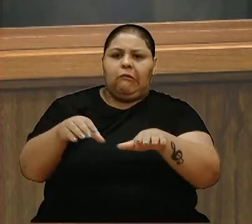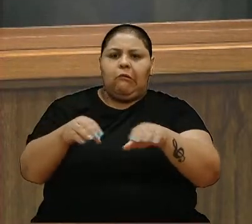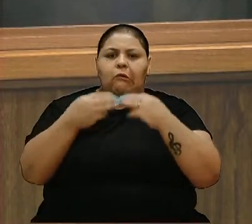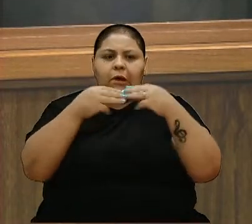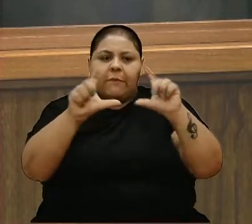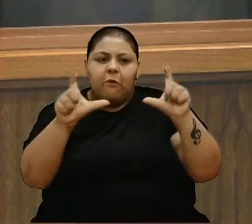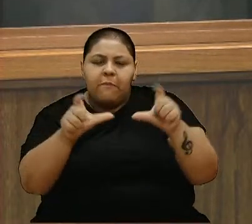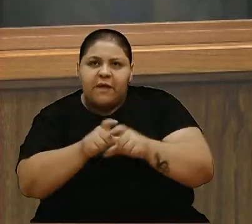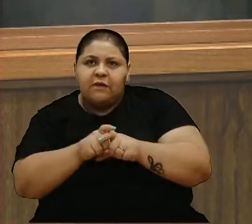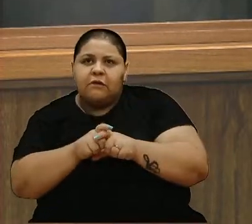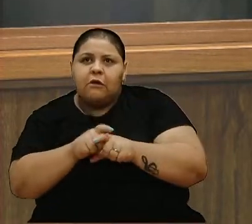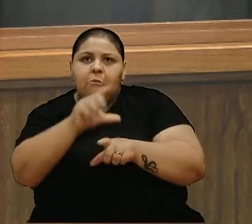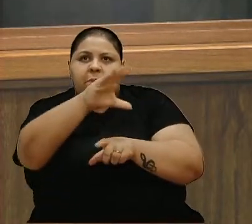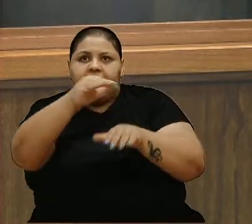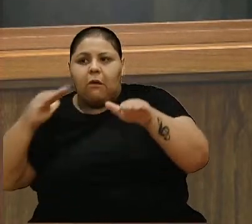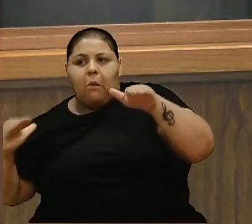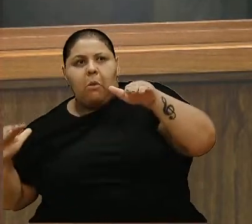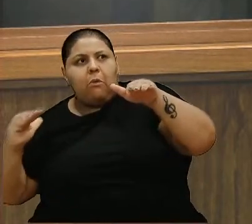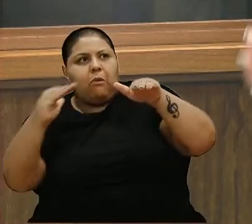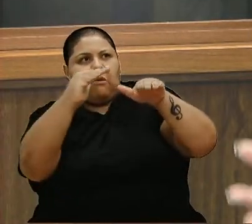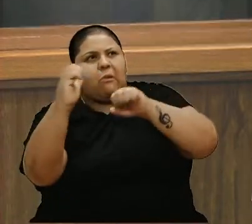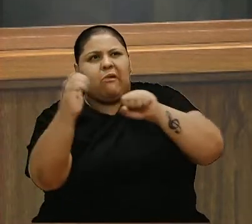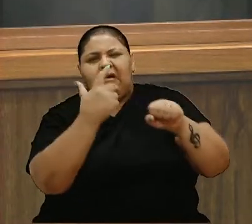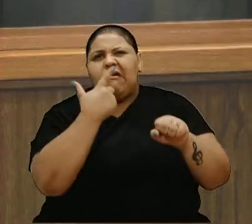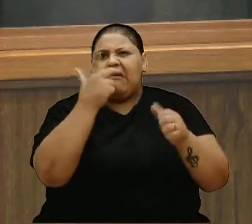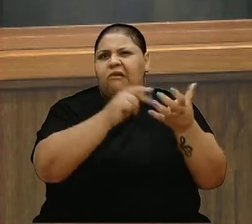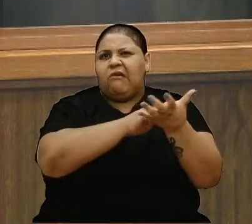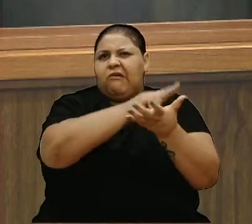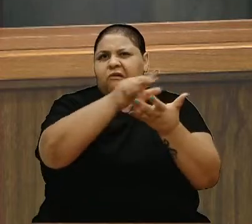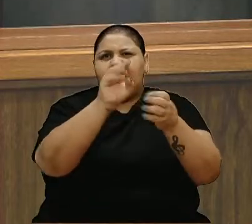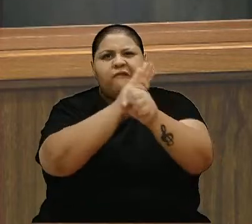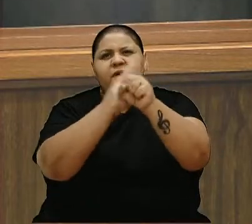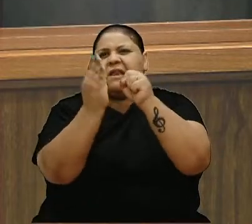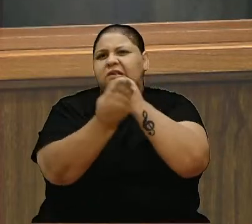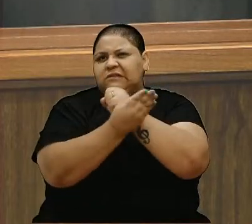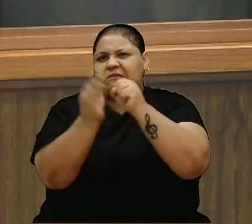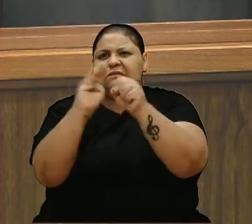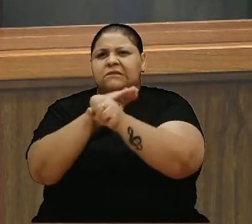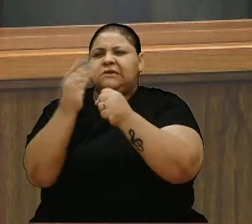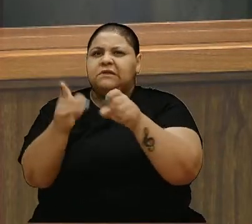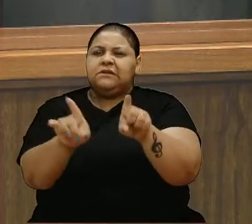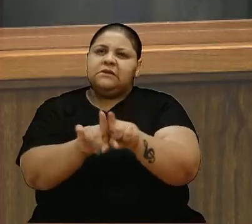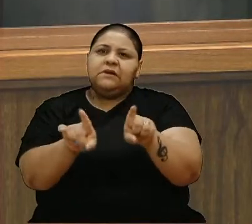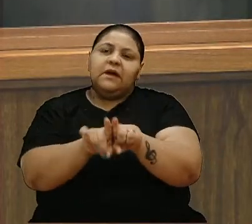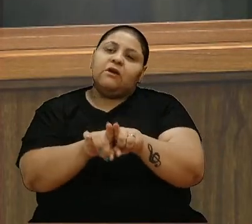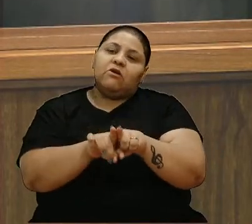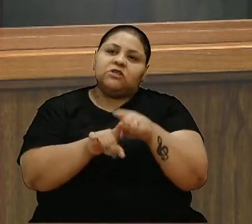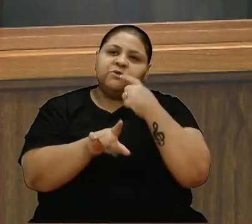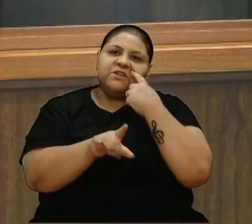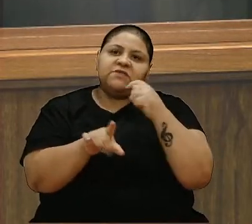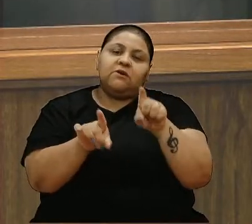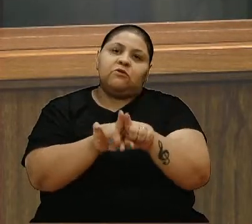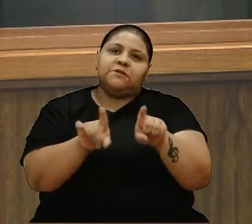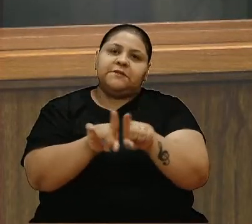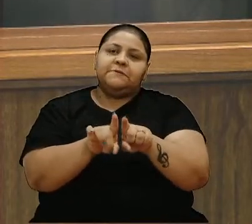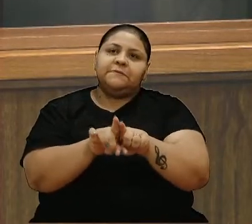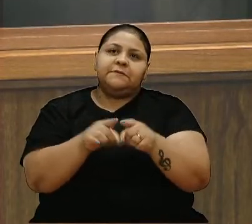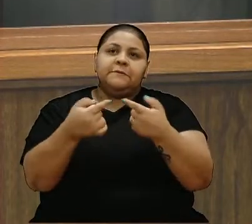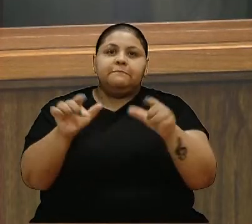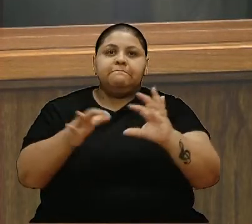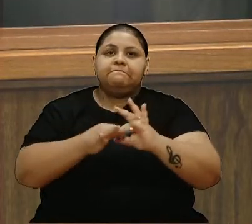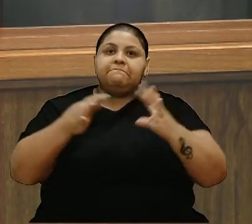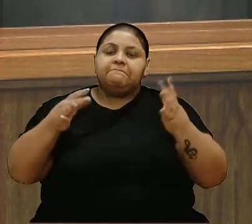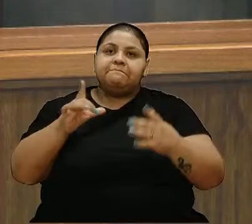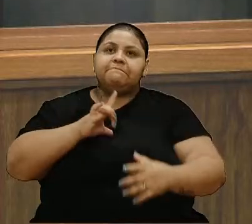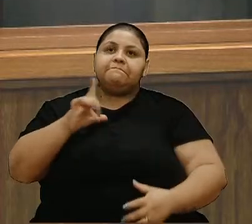para buscar aquele lixo. Eu poderia aqui citar vários bairros nessa situação, mas o tempo não me permite. Tem